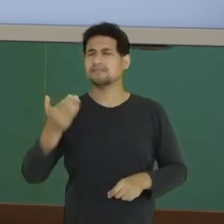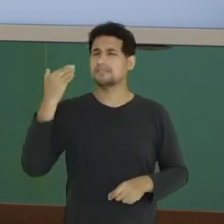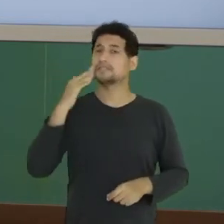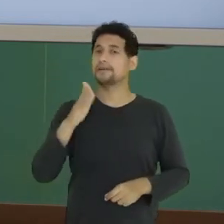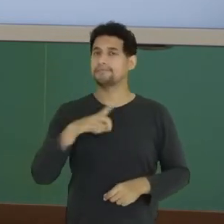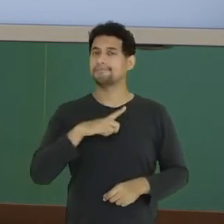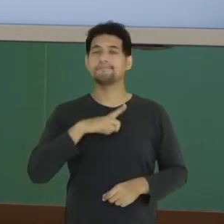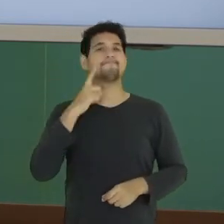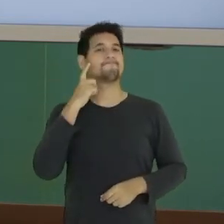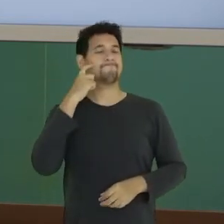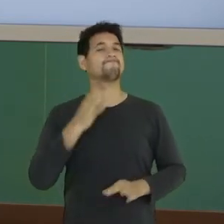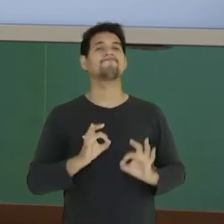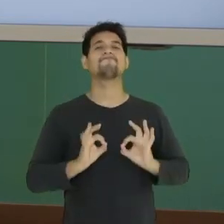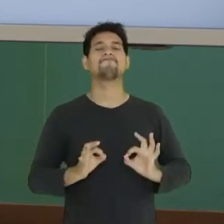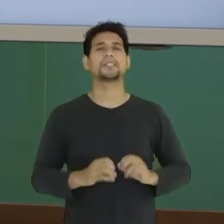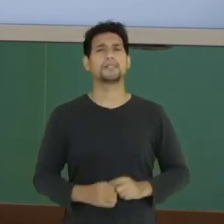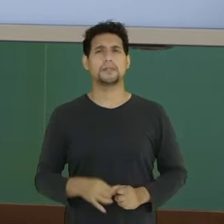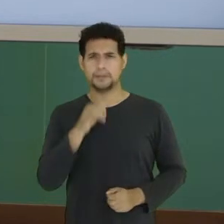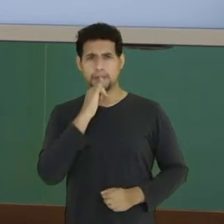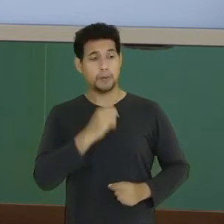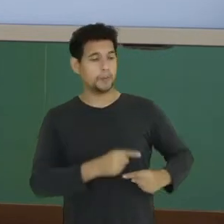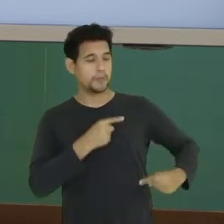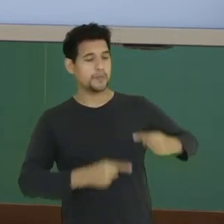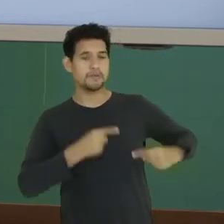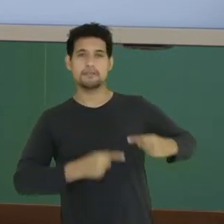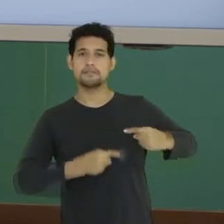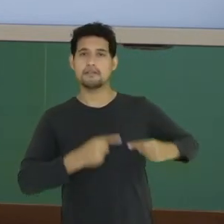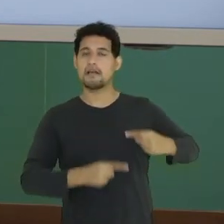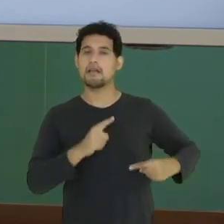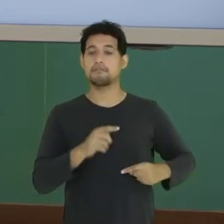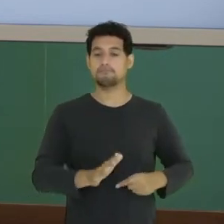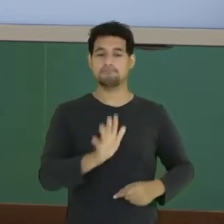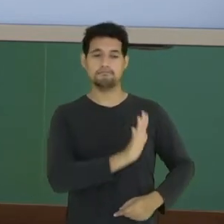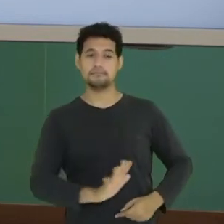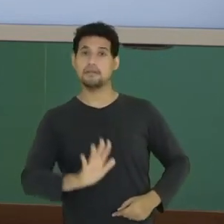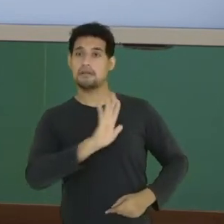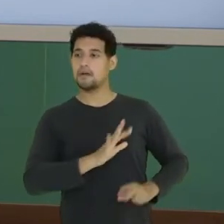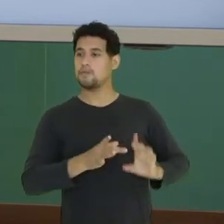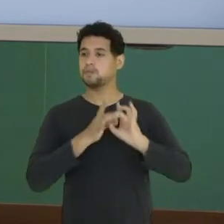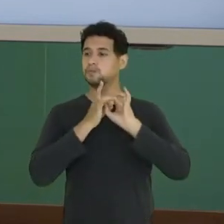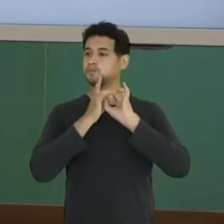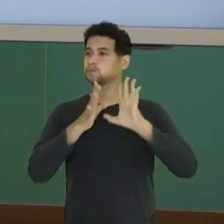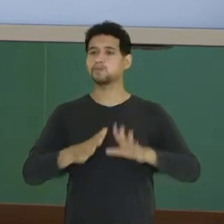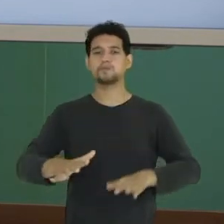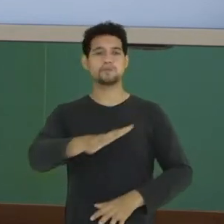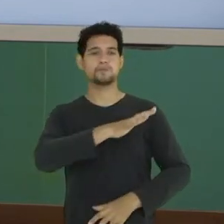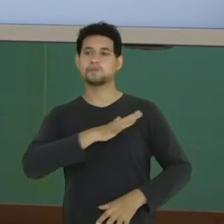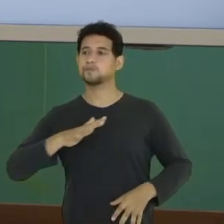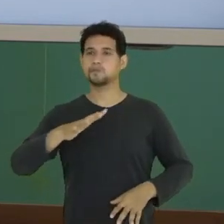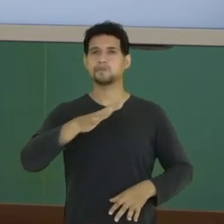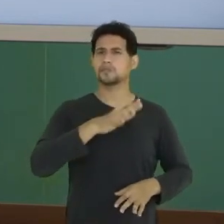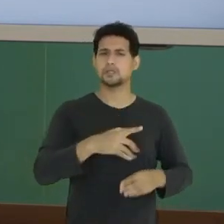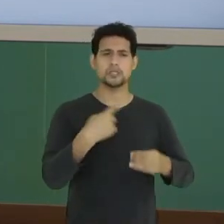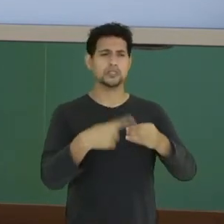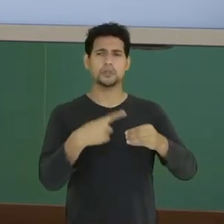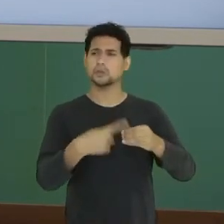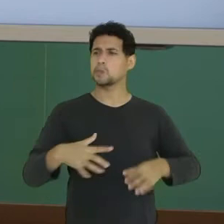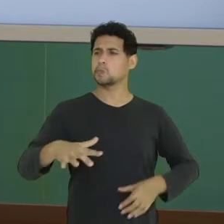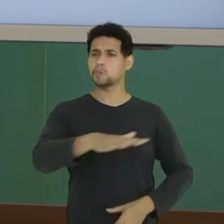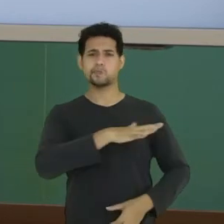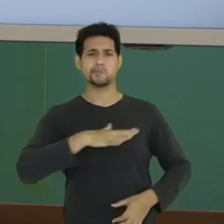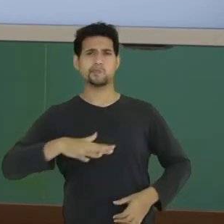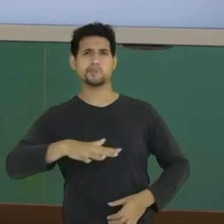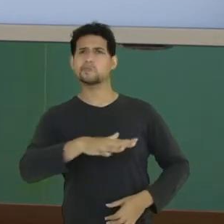essa concepção de que política se faz no espaço público, no espaço da polis, da cidade. É